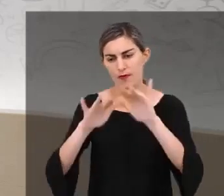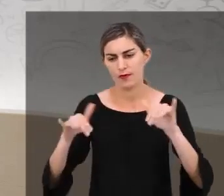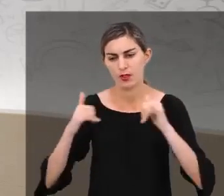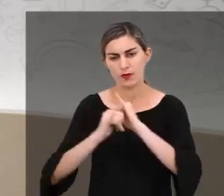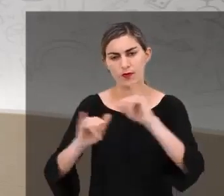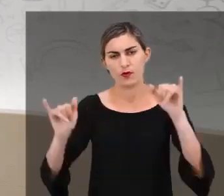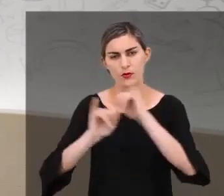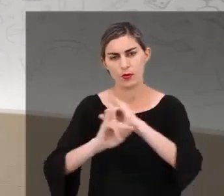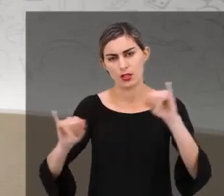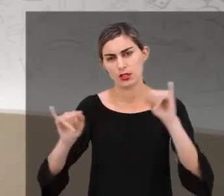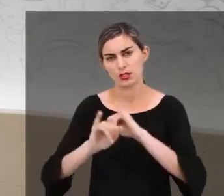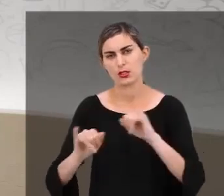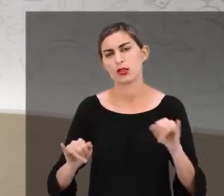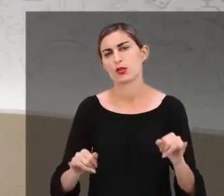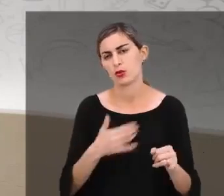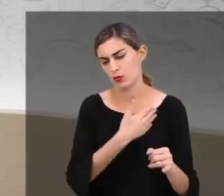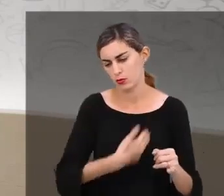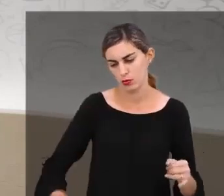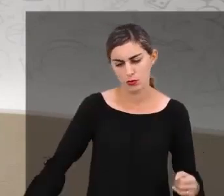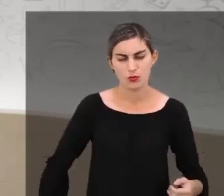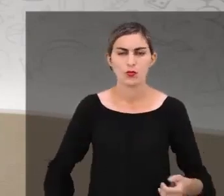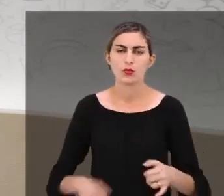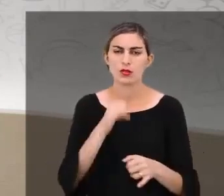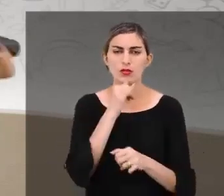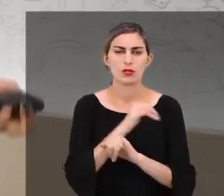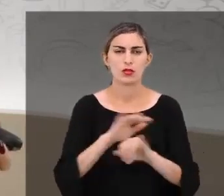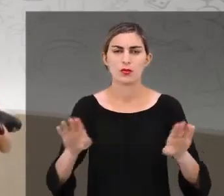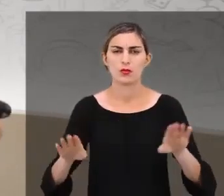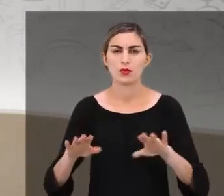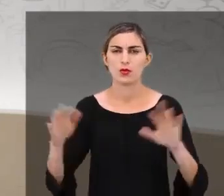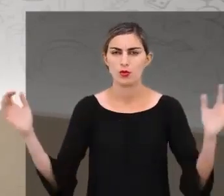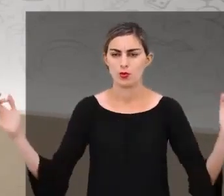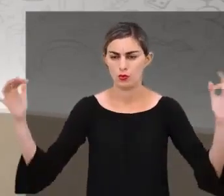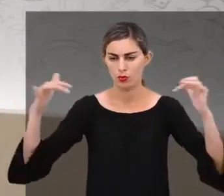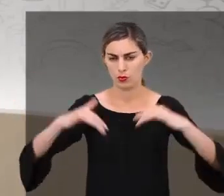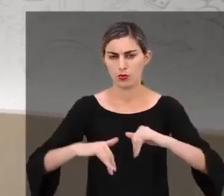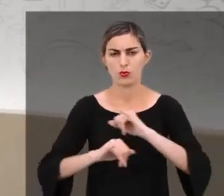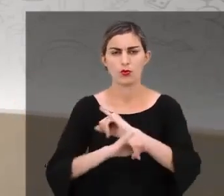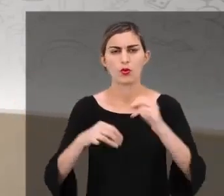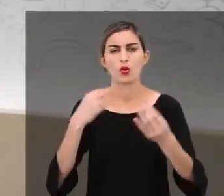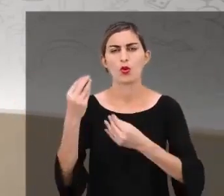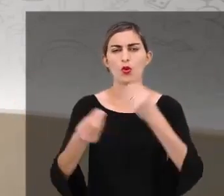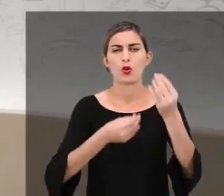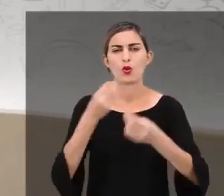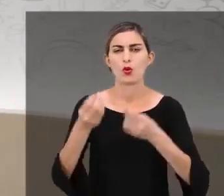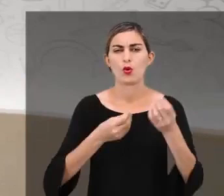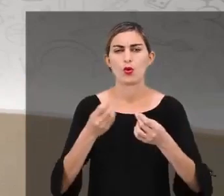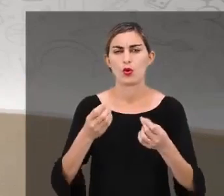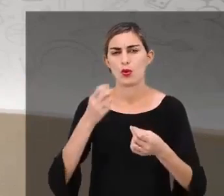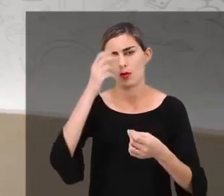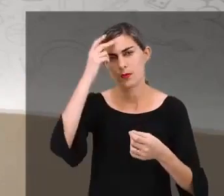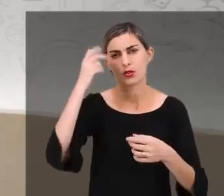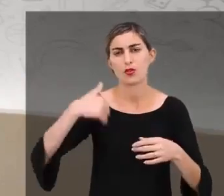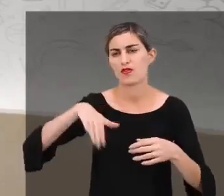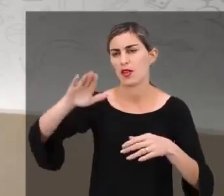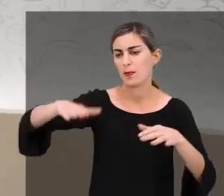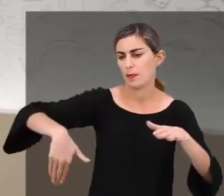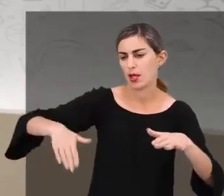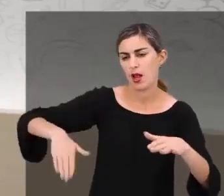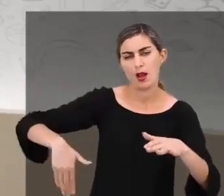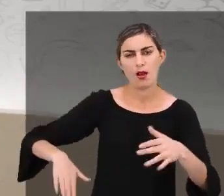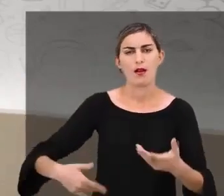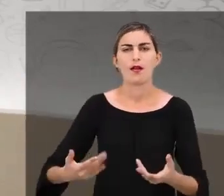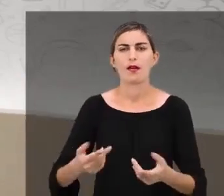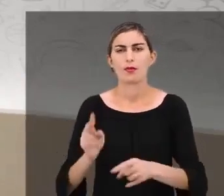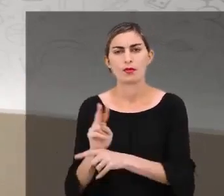de utilidade pública, por exemplo, um evento de poluição dos mares. Como a pessoa deve se comportar ao ir à praia